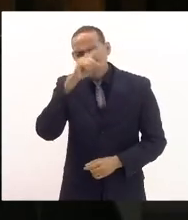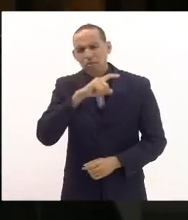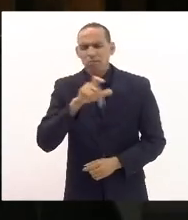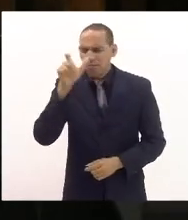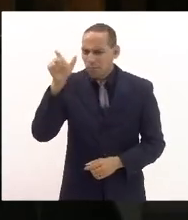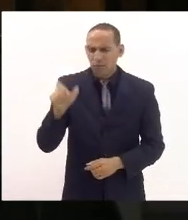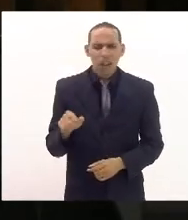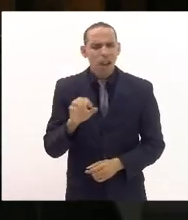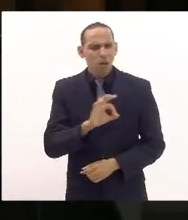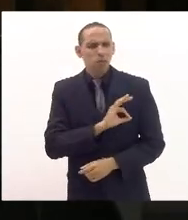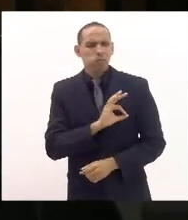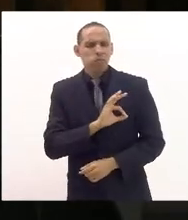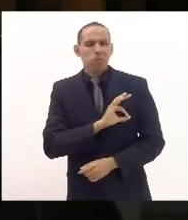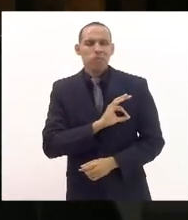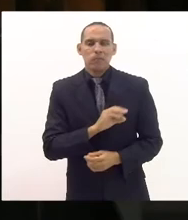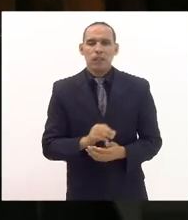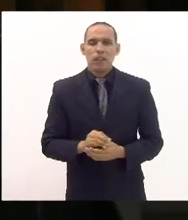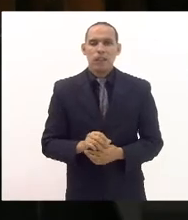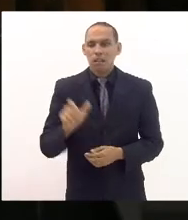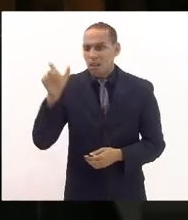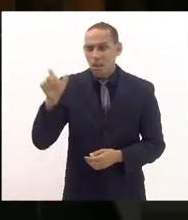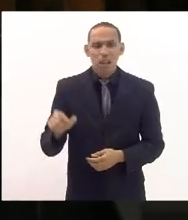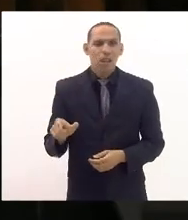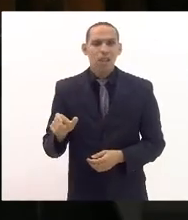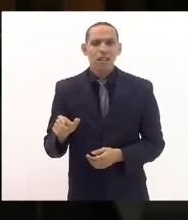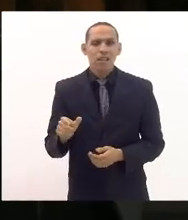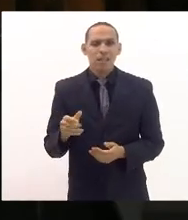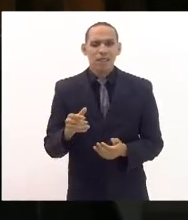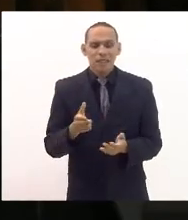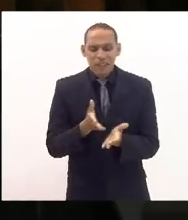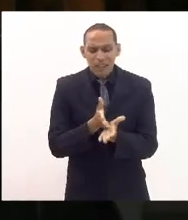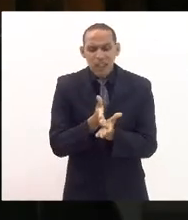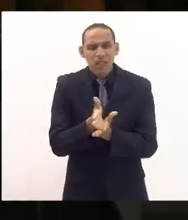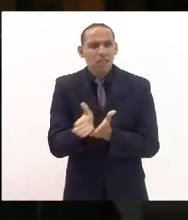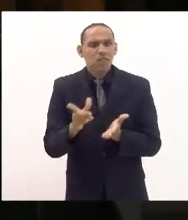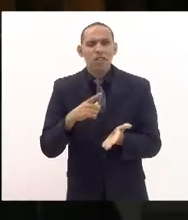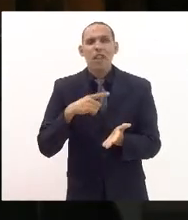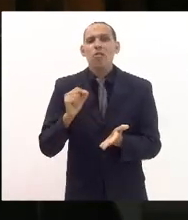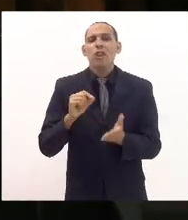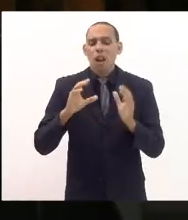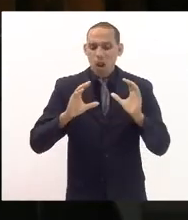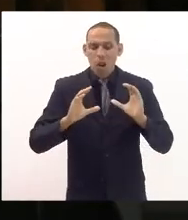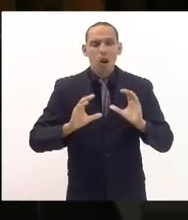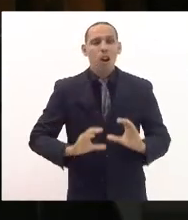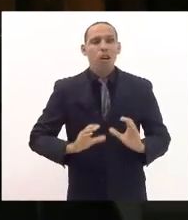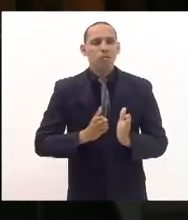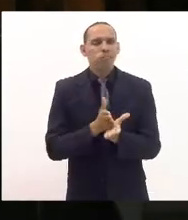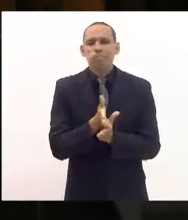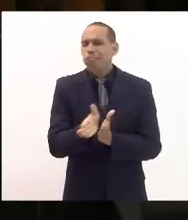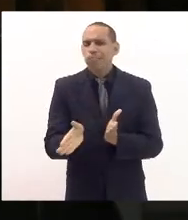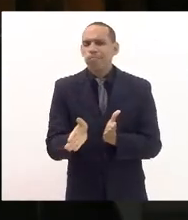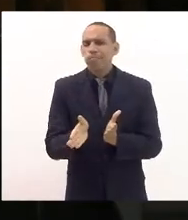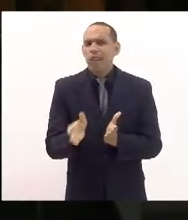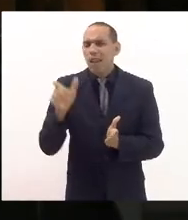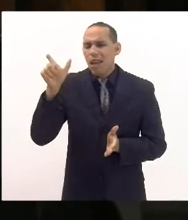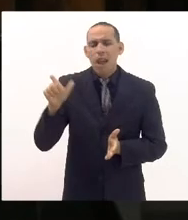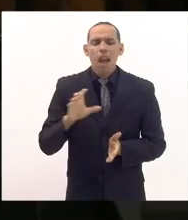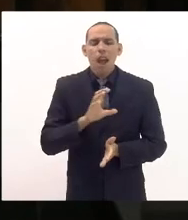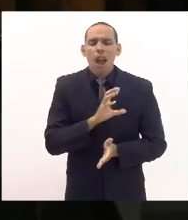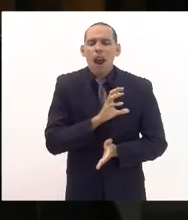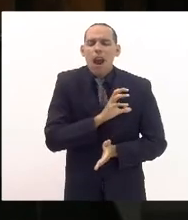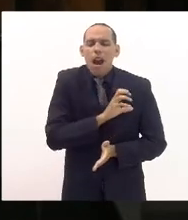ele quando foi polícia que ele tinha um desvio de comportamento que ele